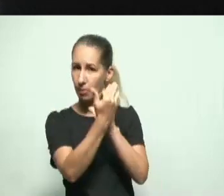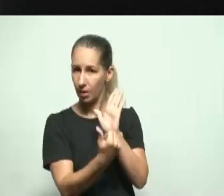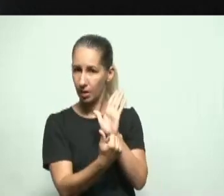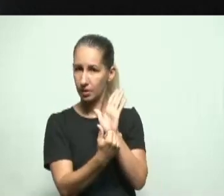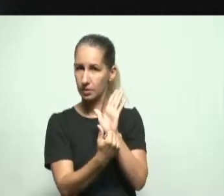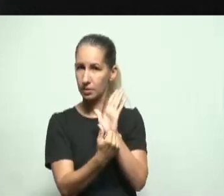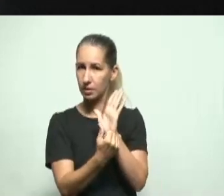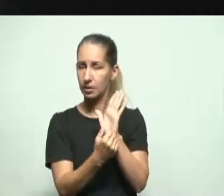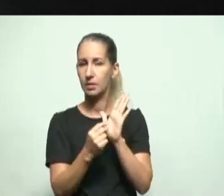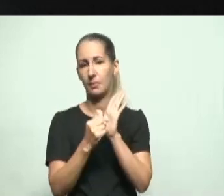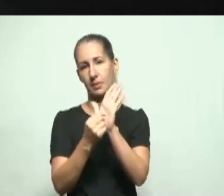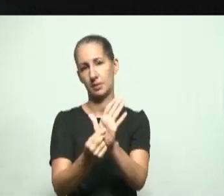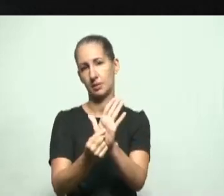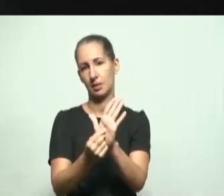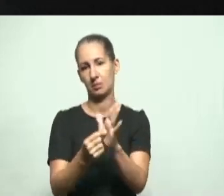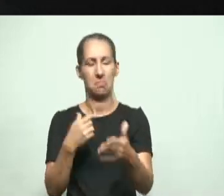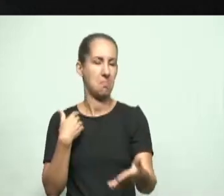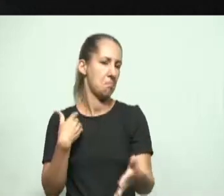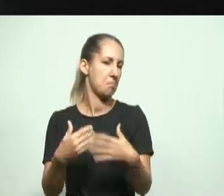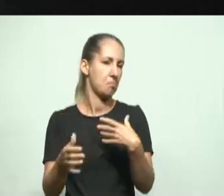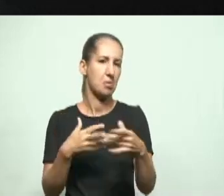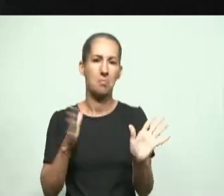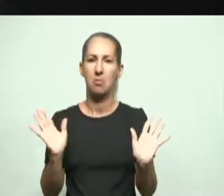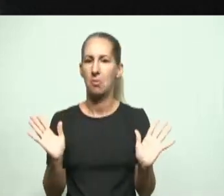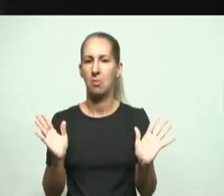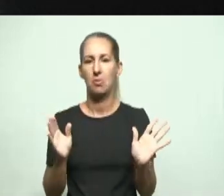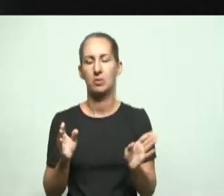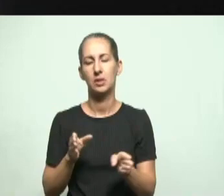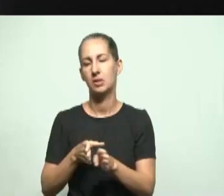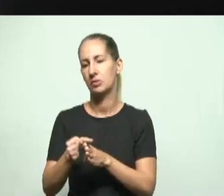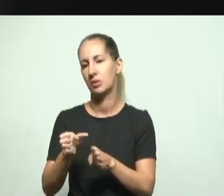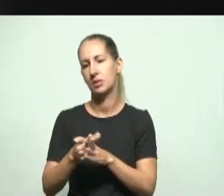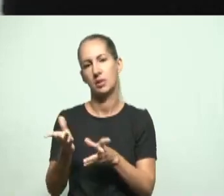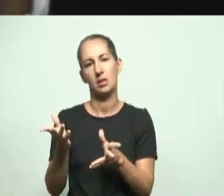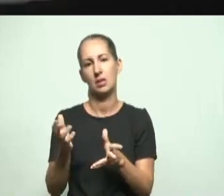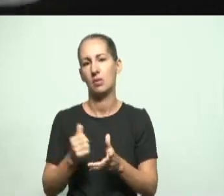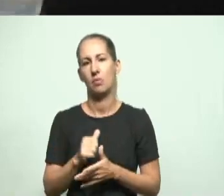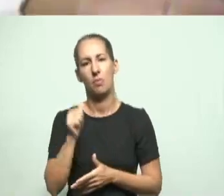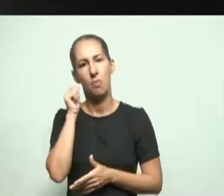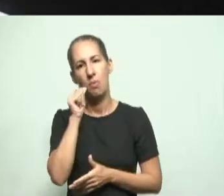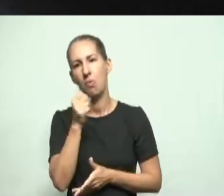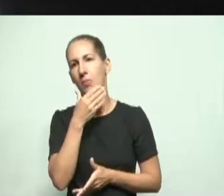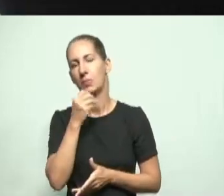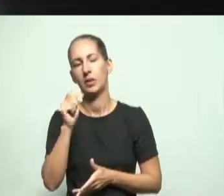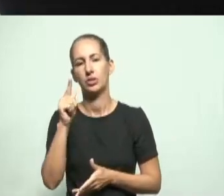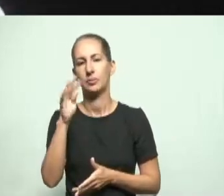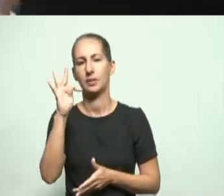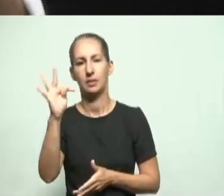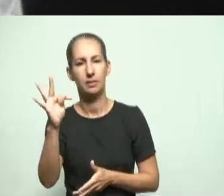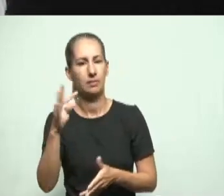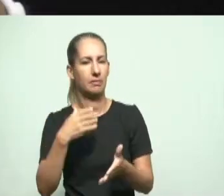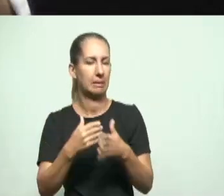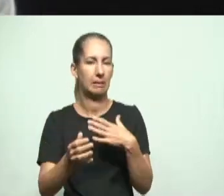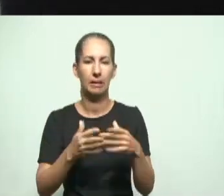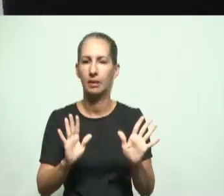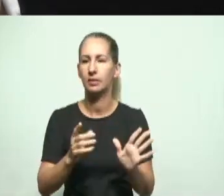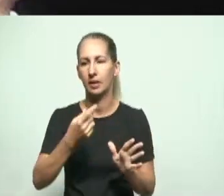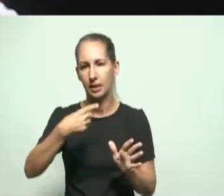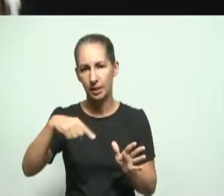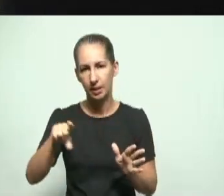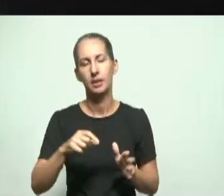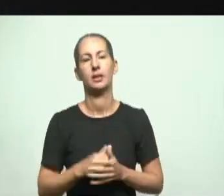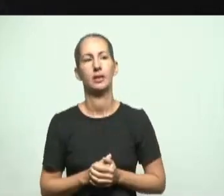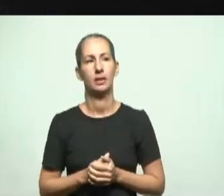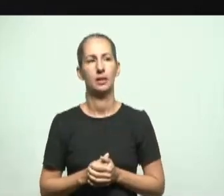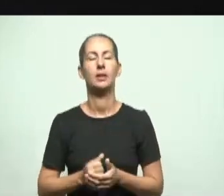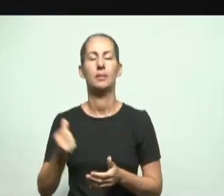nos critérios apresentados, não importa a sua orientação sexual, não importa se você é LGBT, se você não é, vá, doe